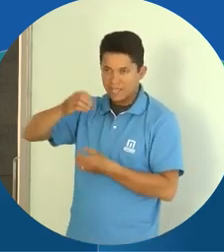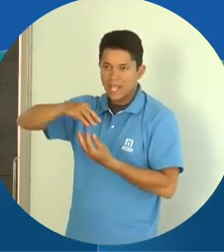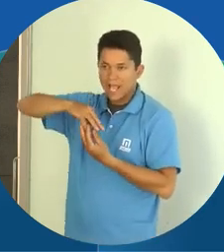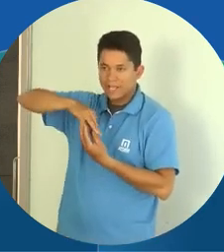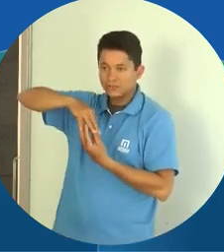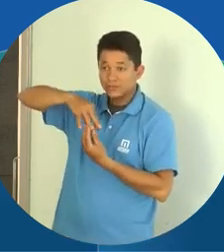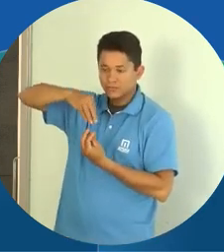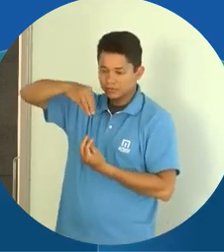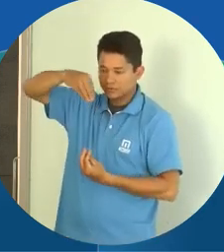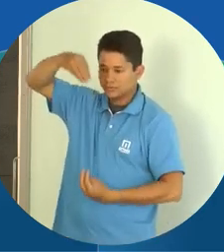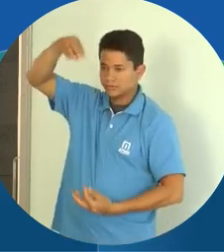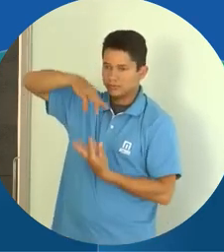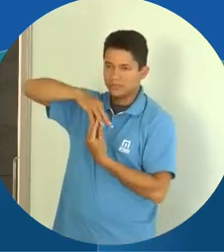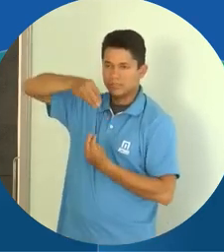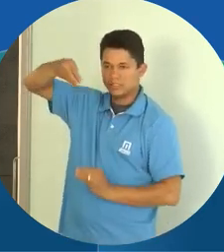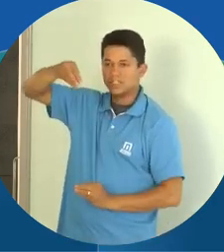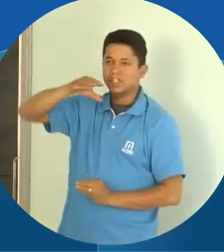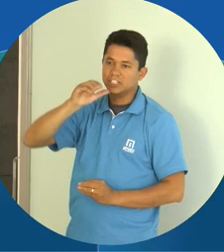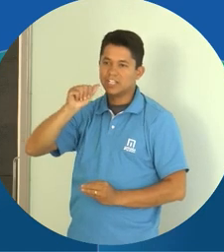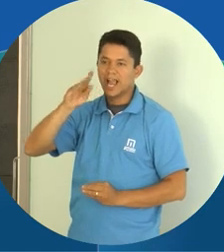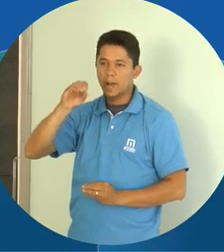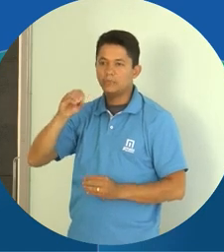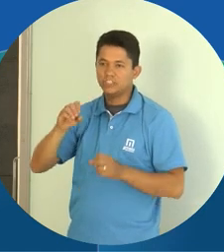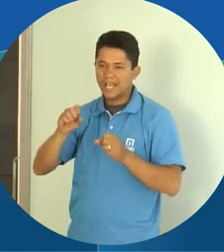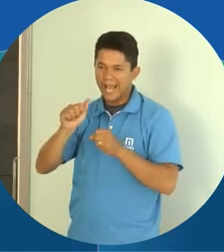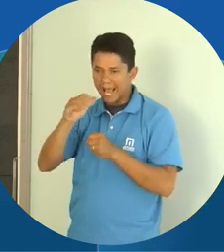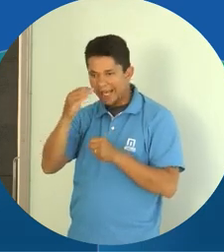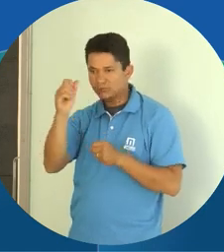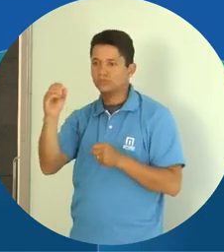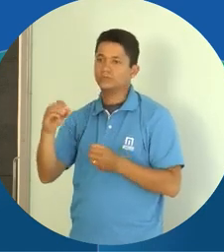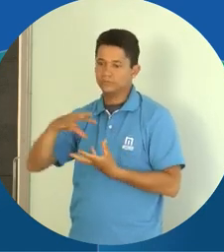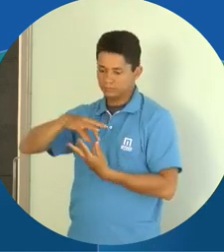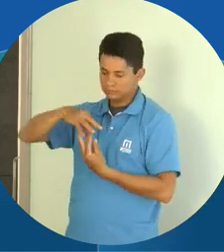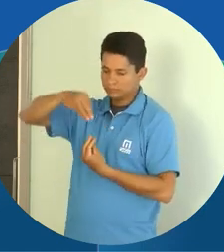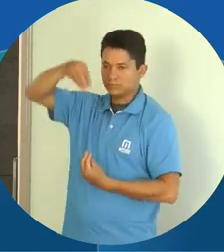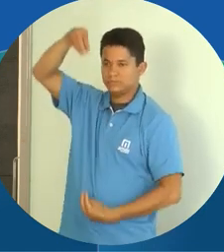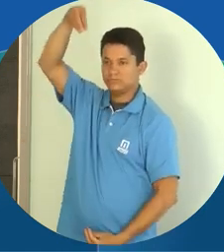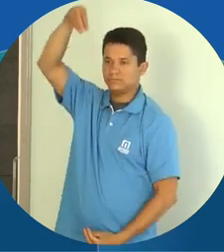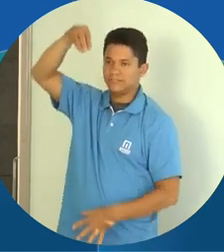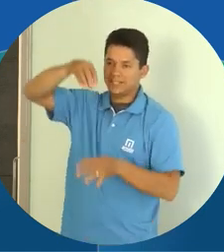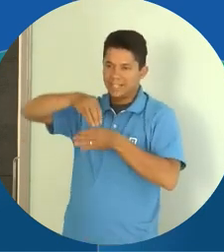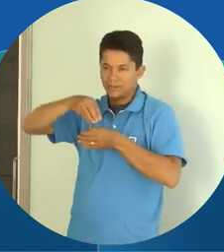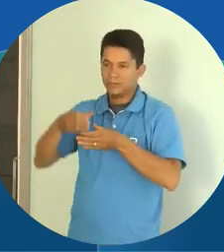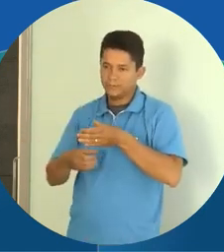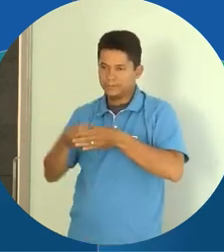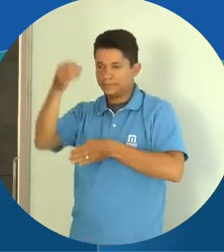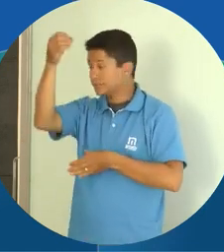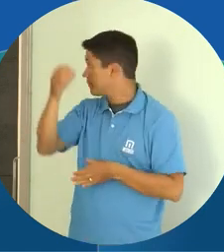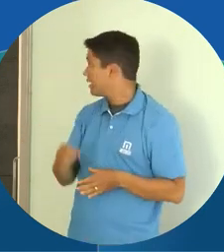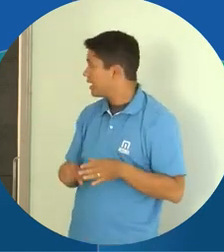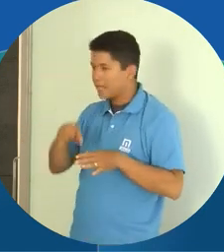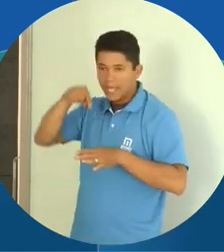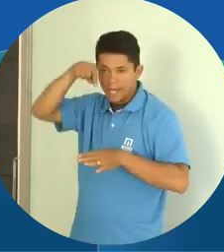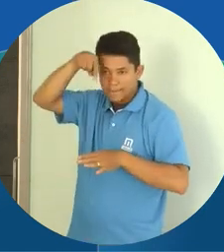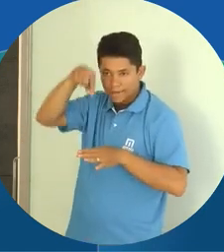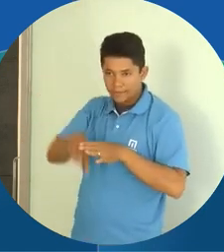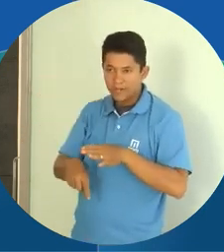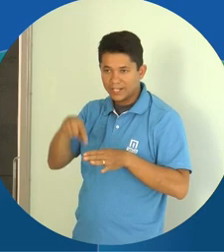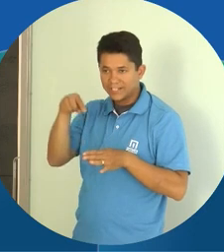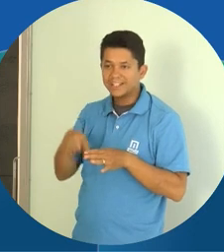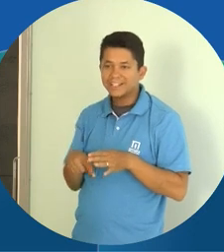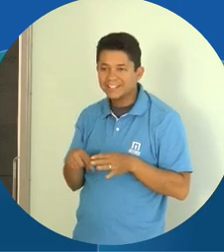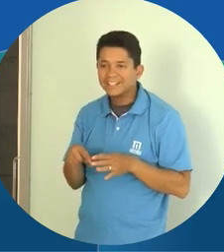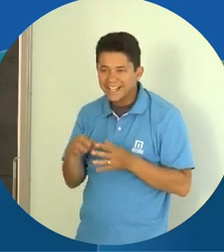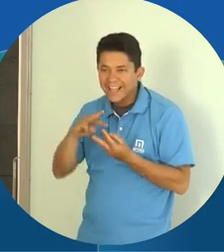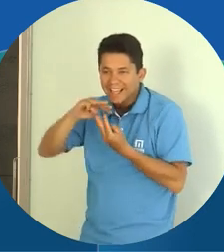poder aumentar essa capacidade de carga. A estaca é perfurada e ela